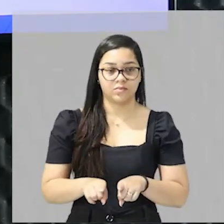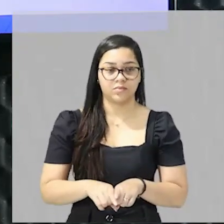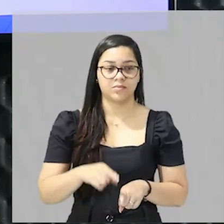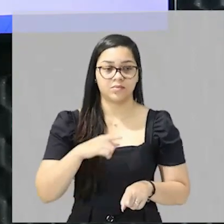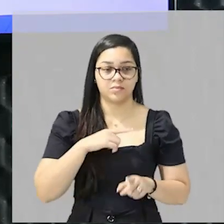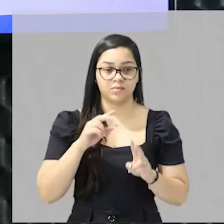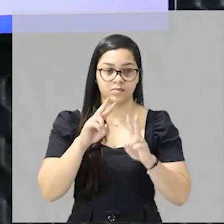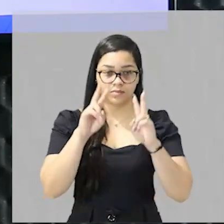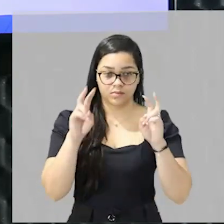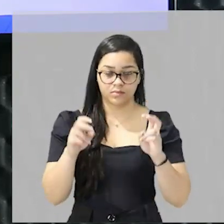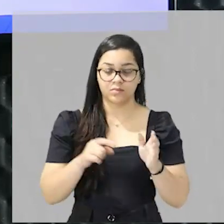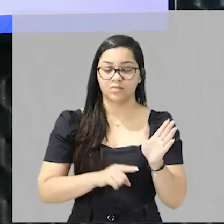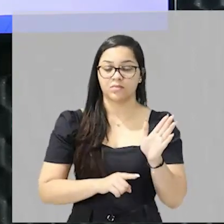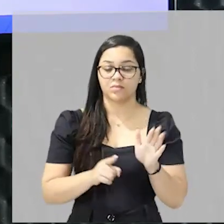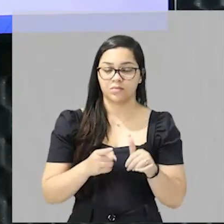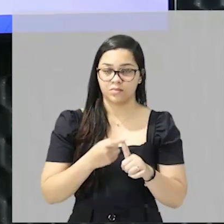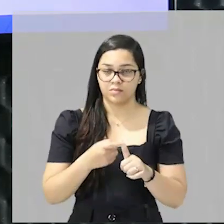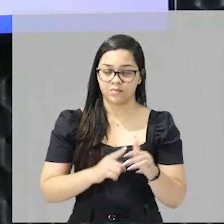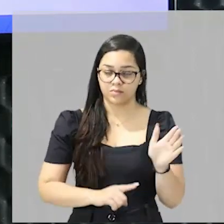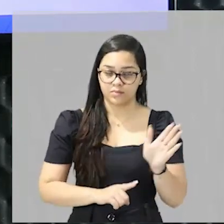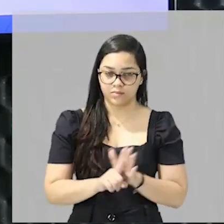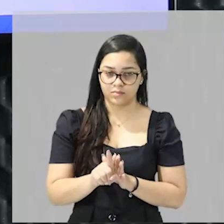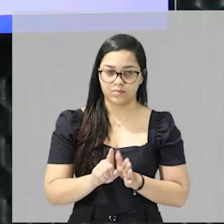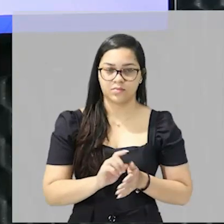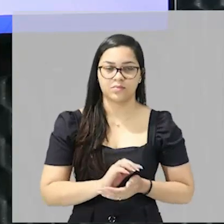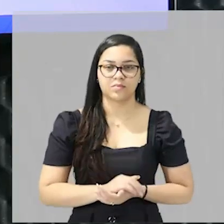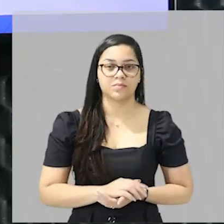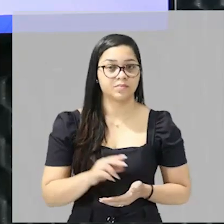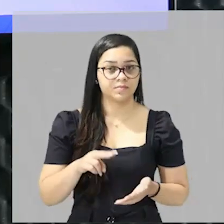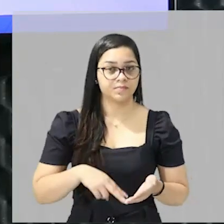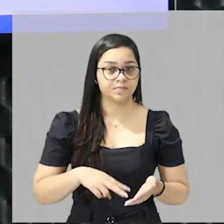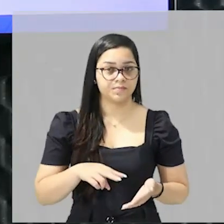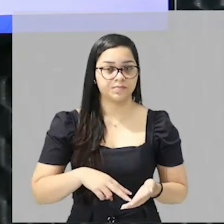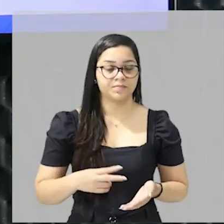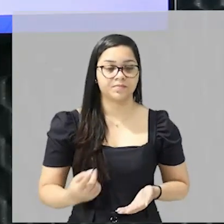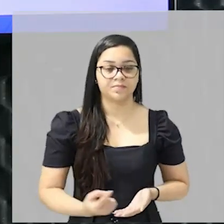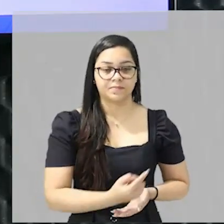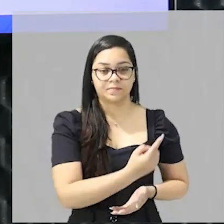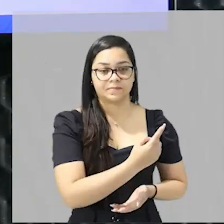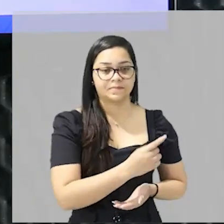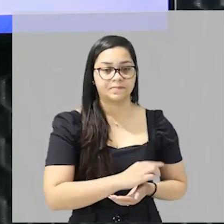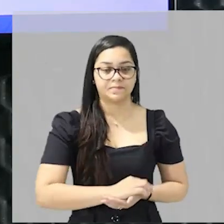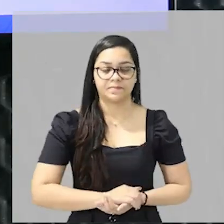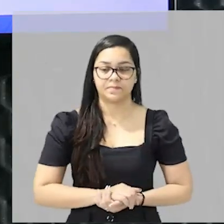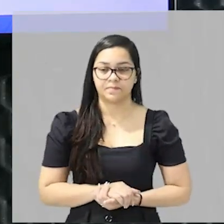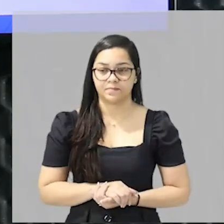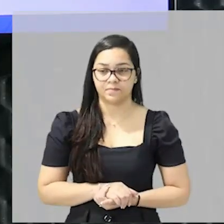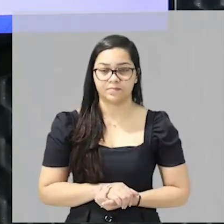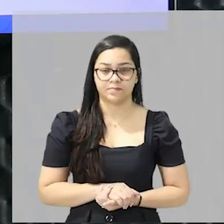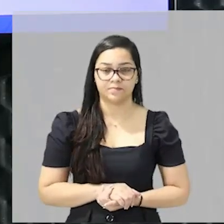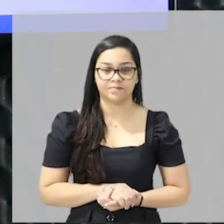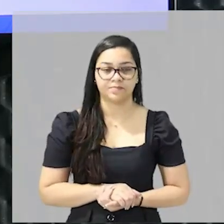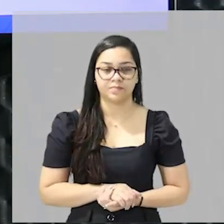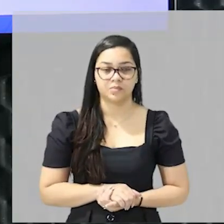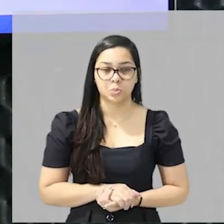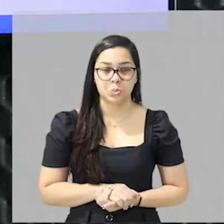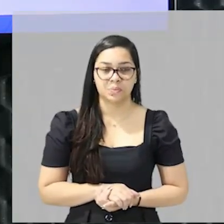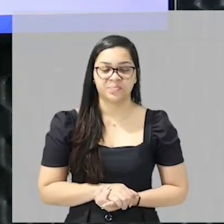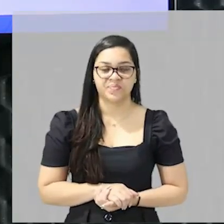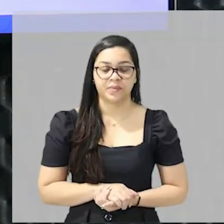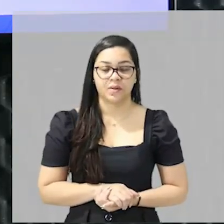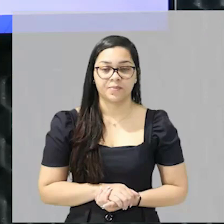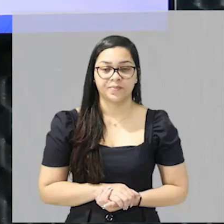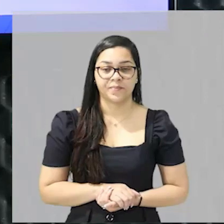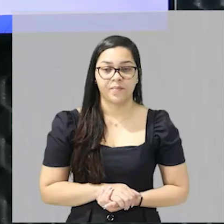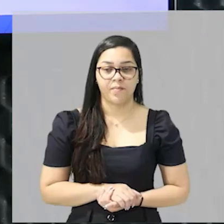título, vamos para a pergunta. O romance 1984, também do Enem, tá? Descreve